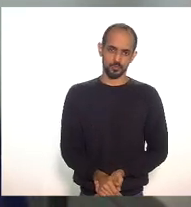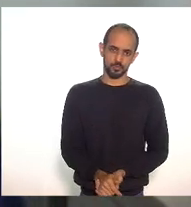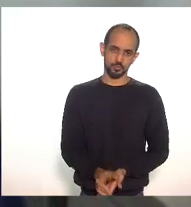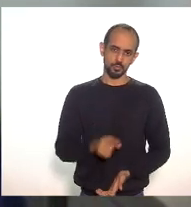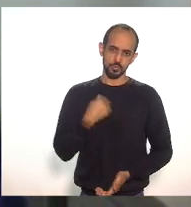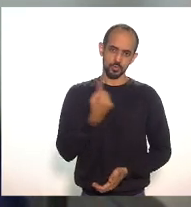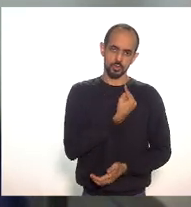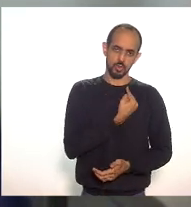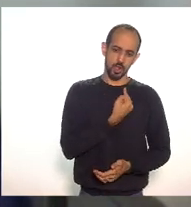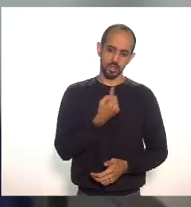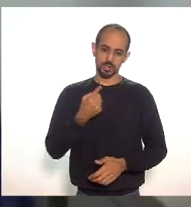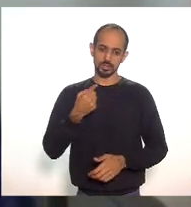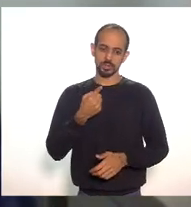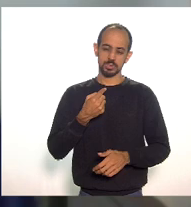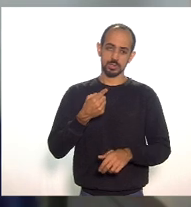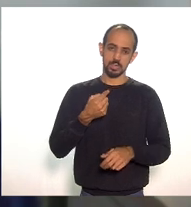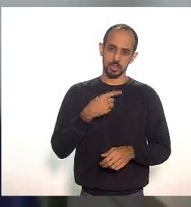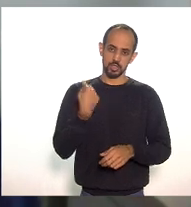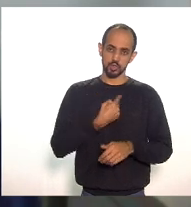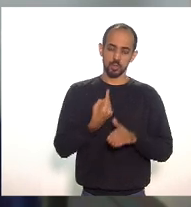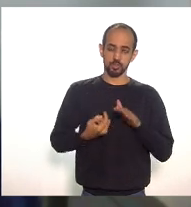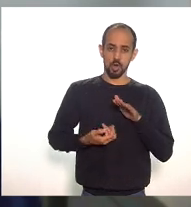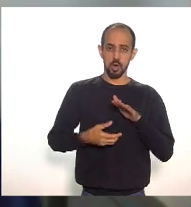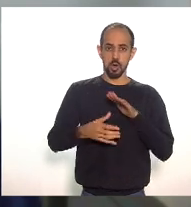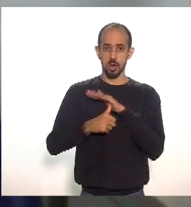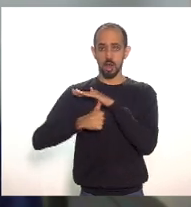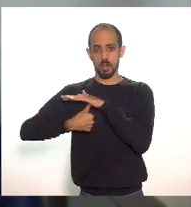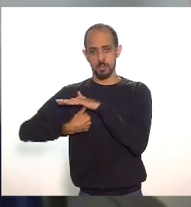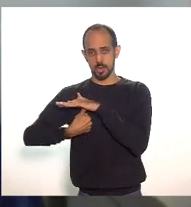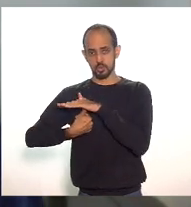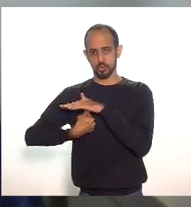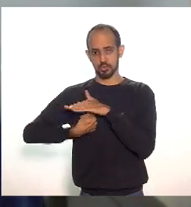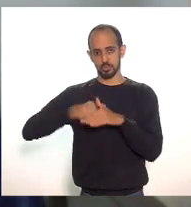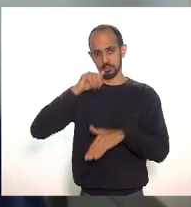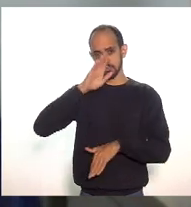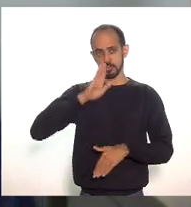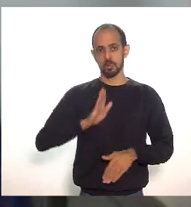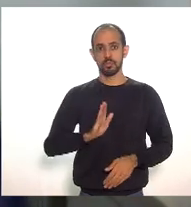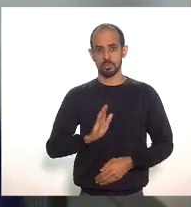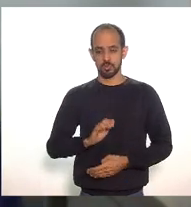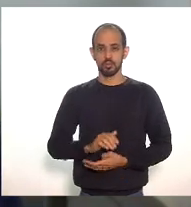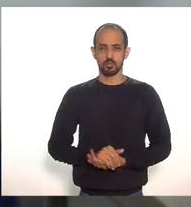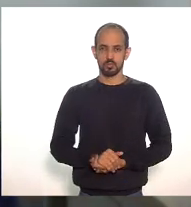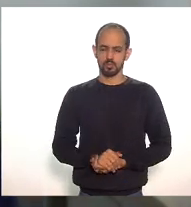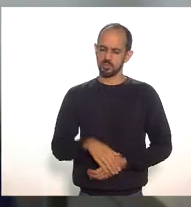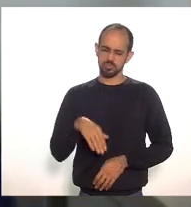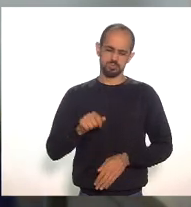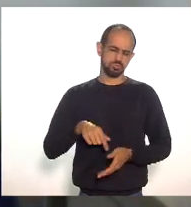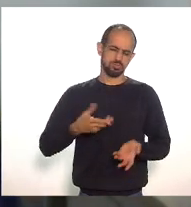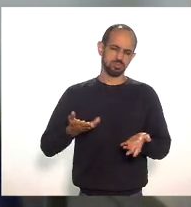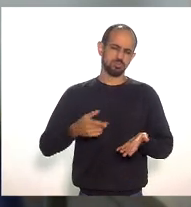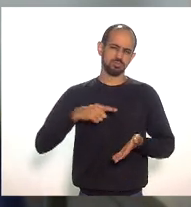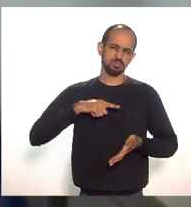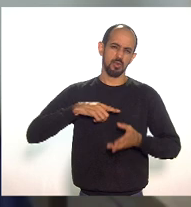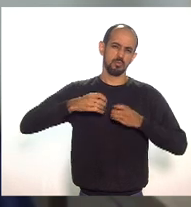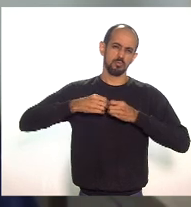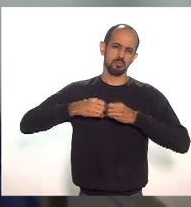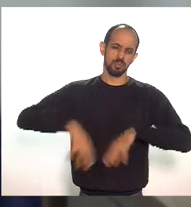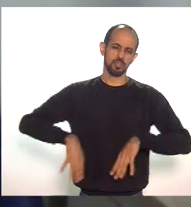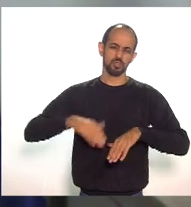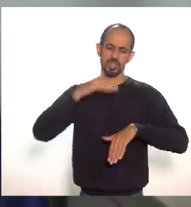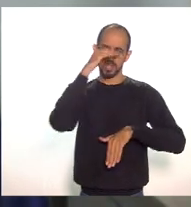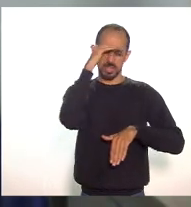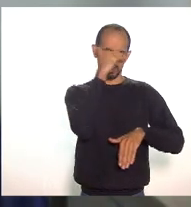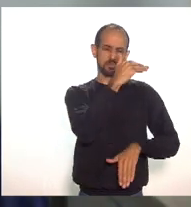somos espoliados pela união eu volto a dizer